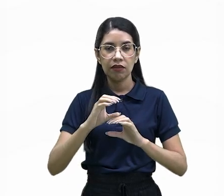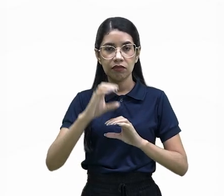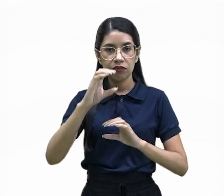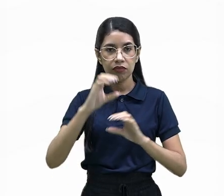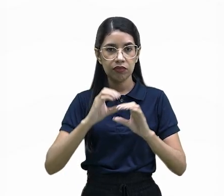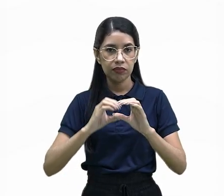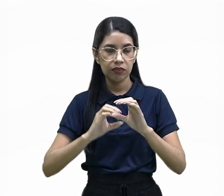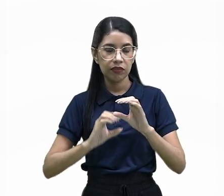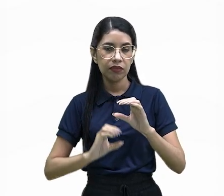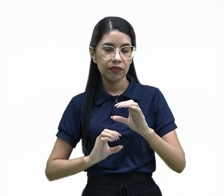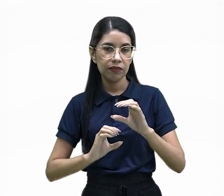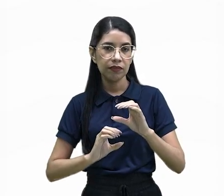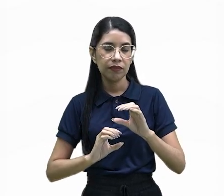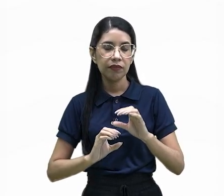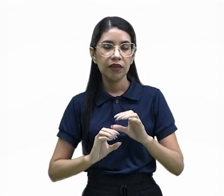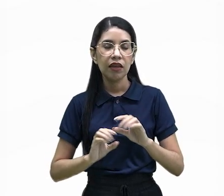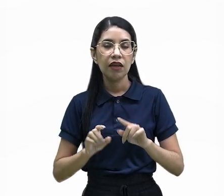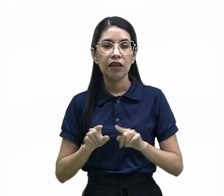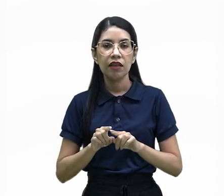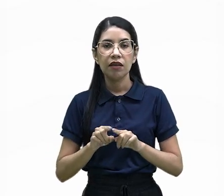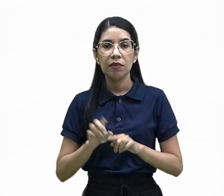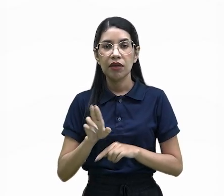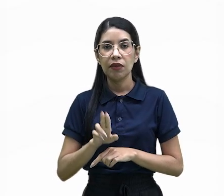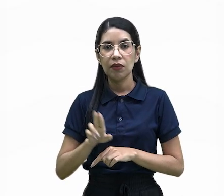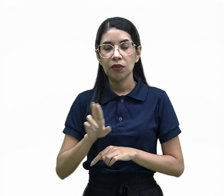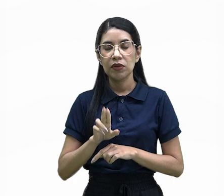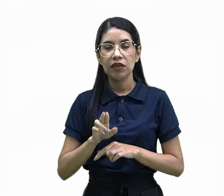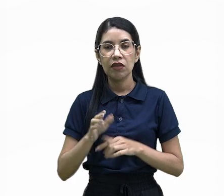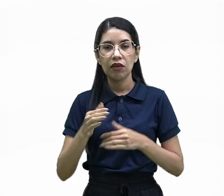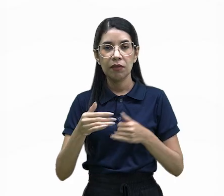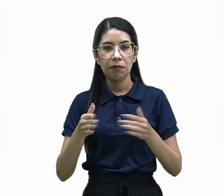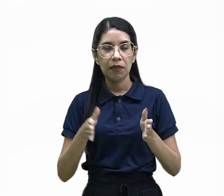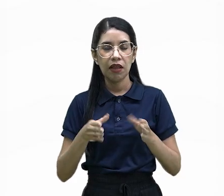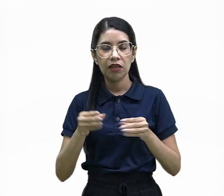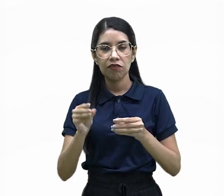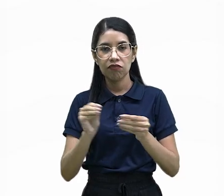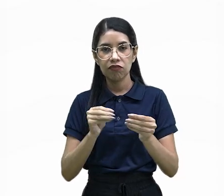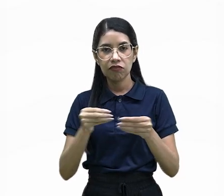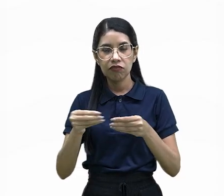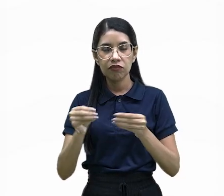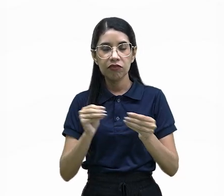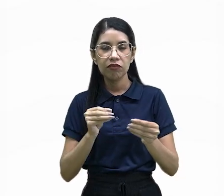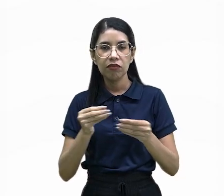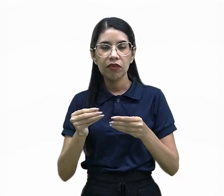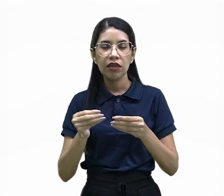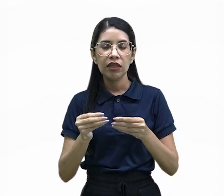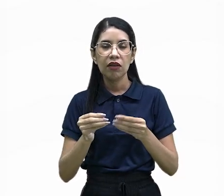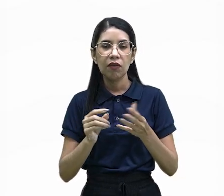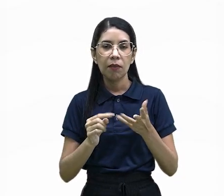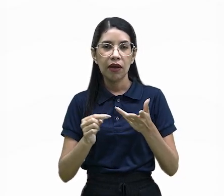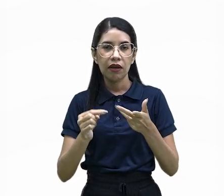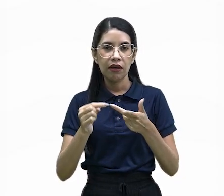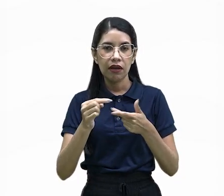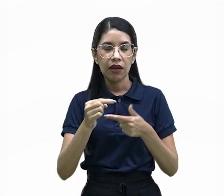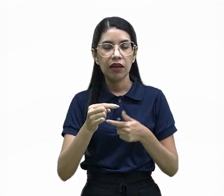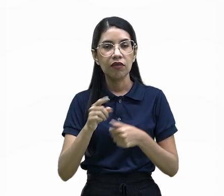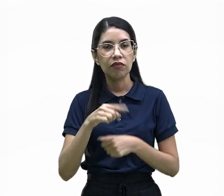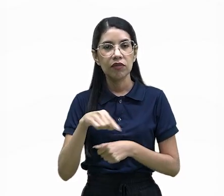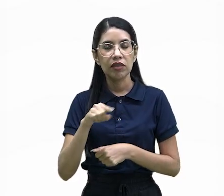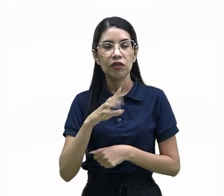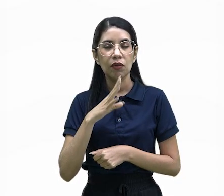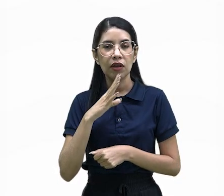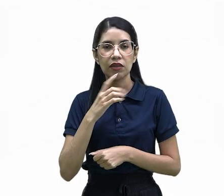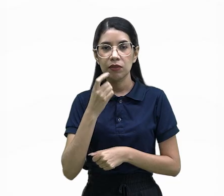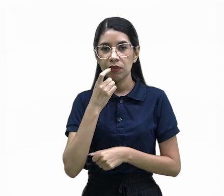ramificada e ele é utilizado em embalagens flexíveis, tá? Então, todas essas embalagens, todo